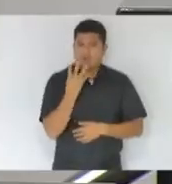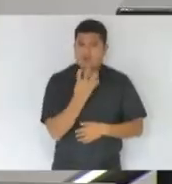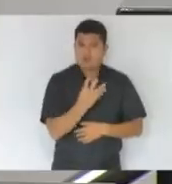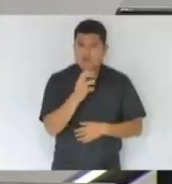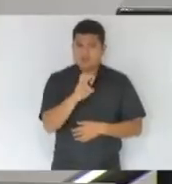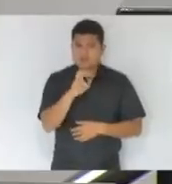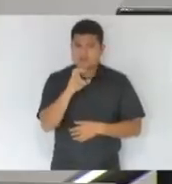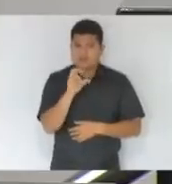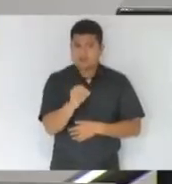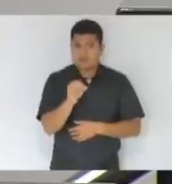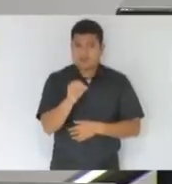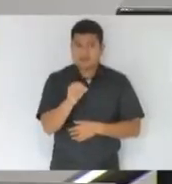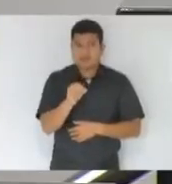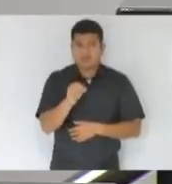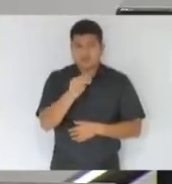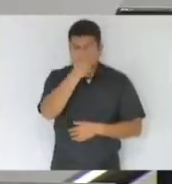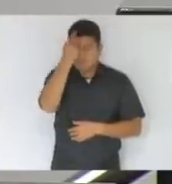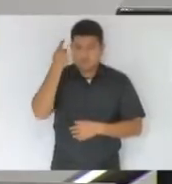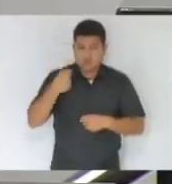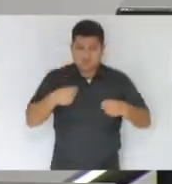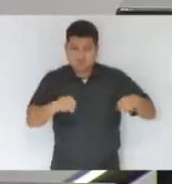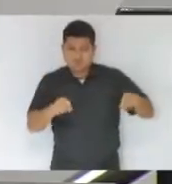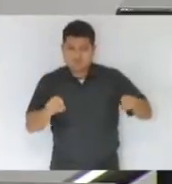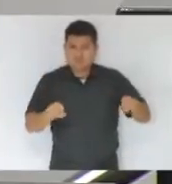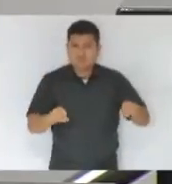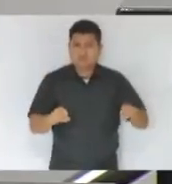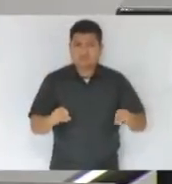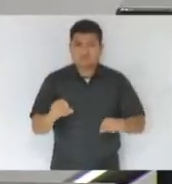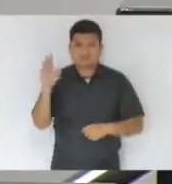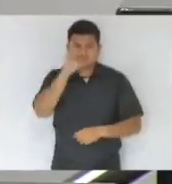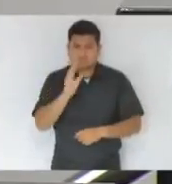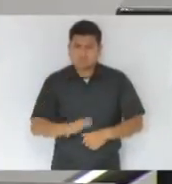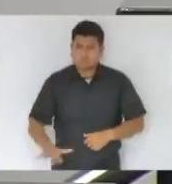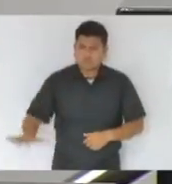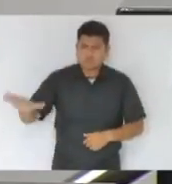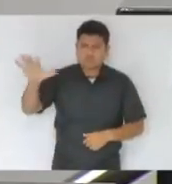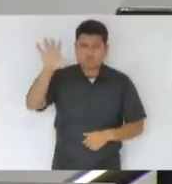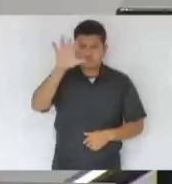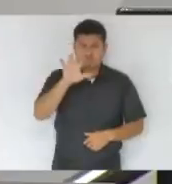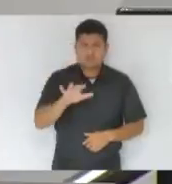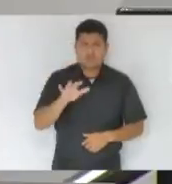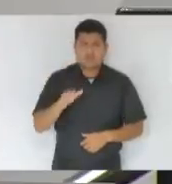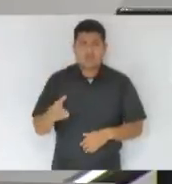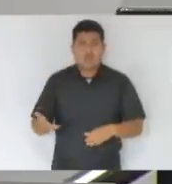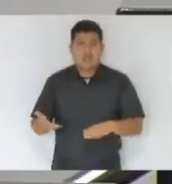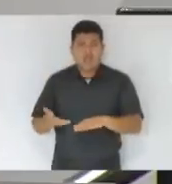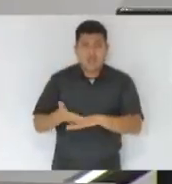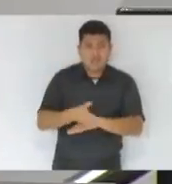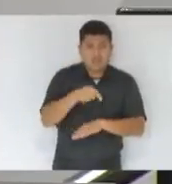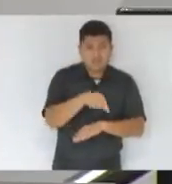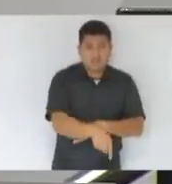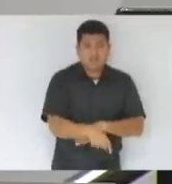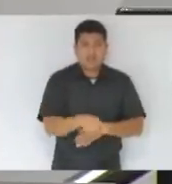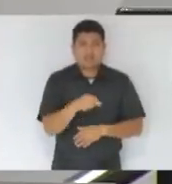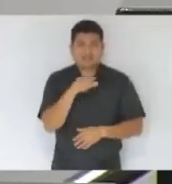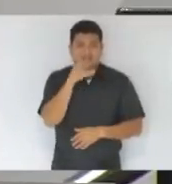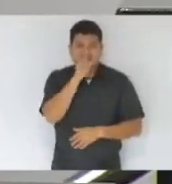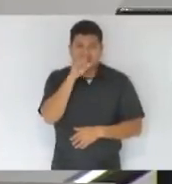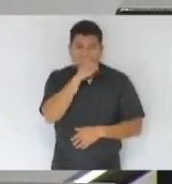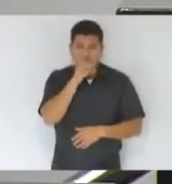450 motociclistas. Brasil, todas as partes do Brasil estavam lá concentrados no encontro. Não